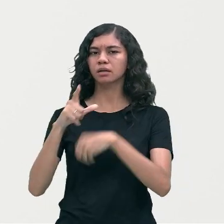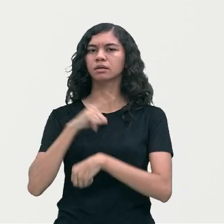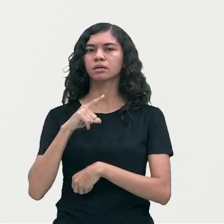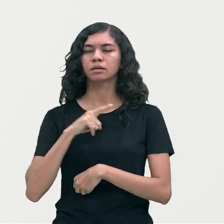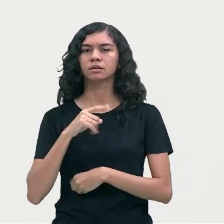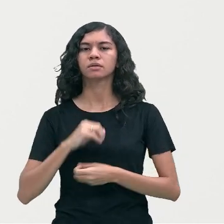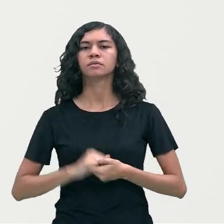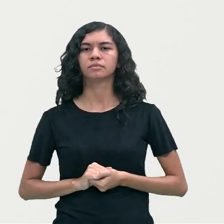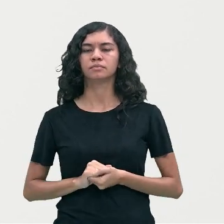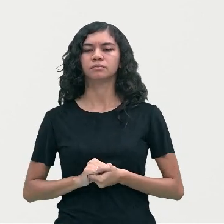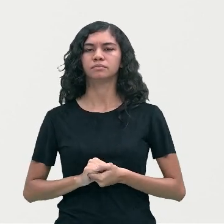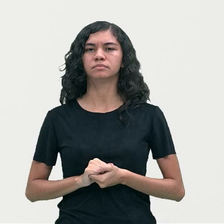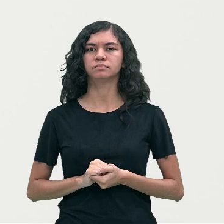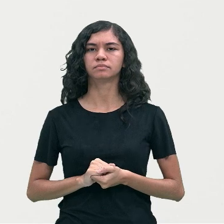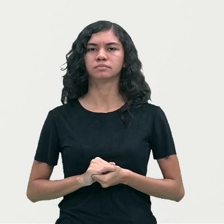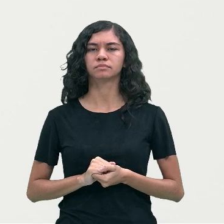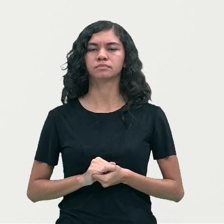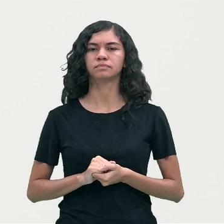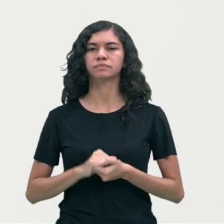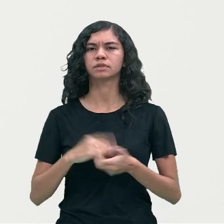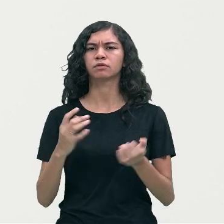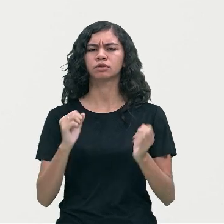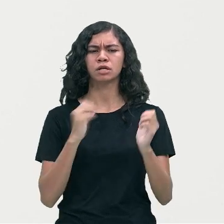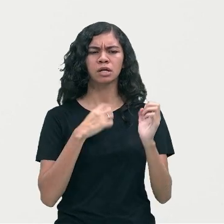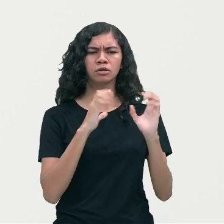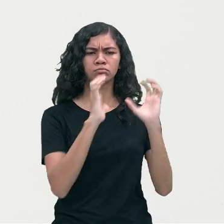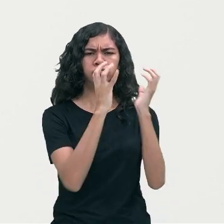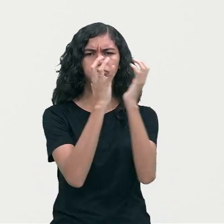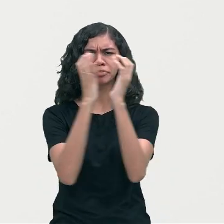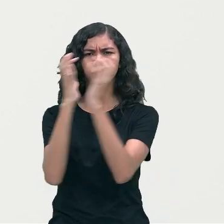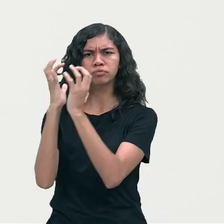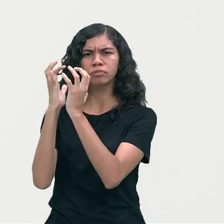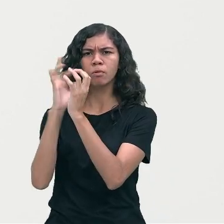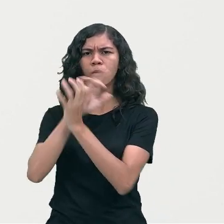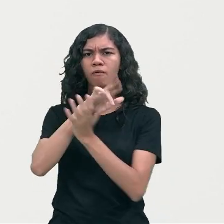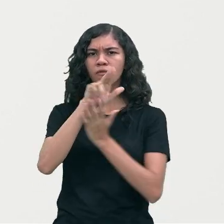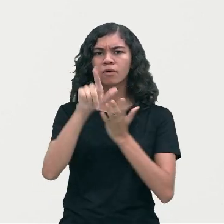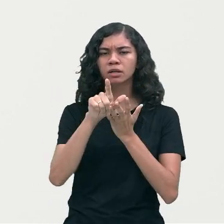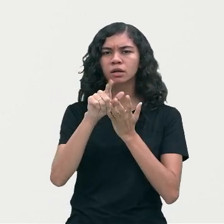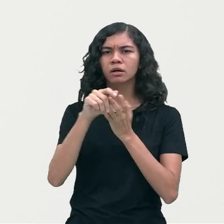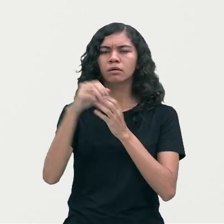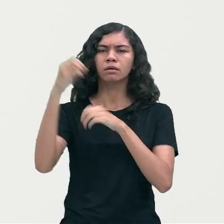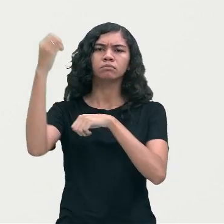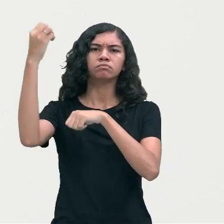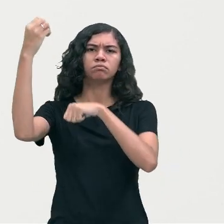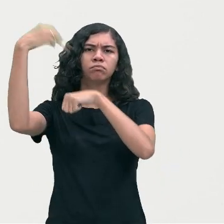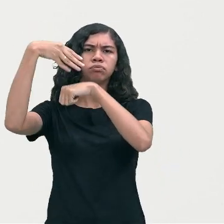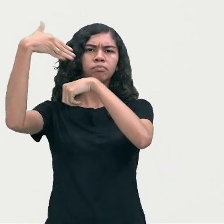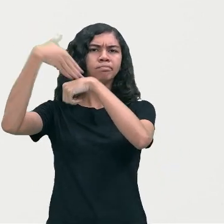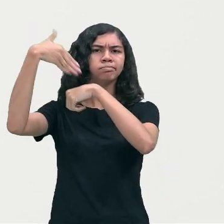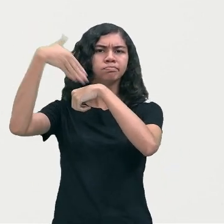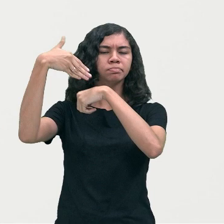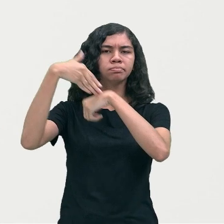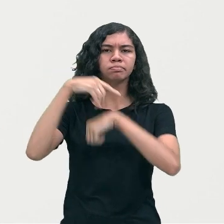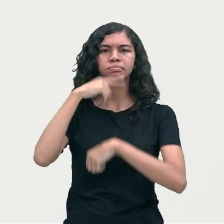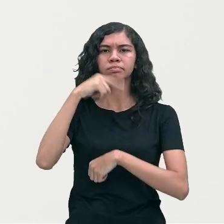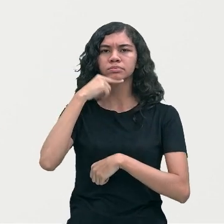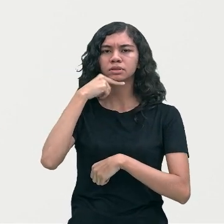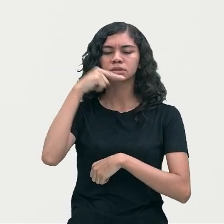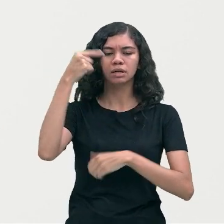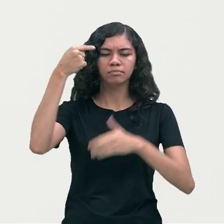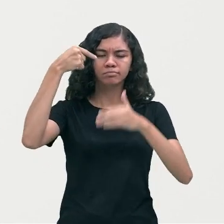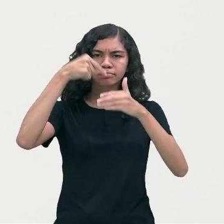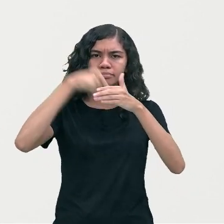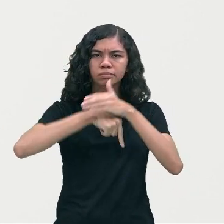vão impedindo a luz solar de entrar na parte mais do interior da floresta. Então ali é uma mata